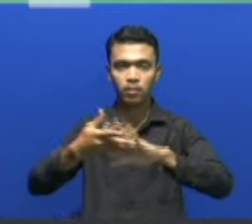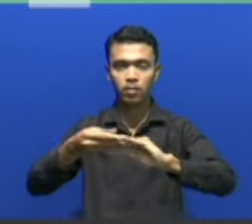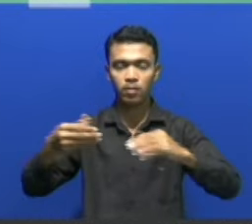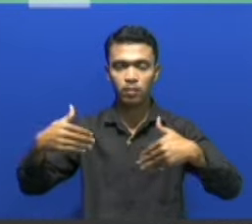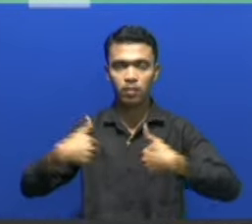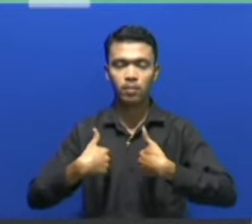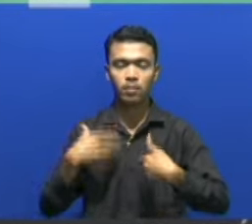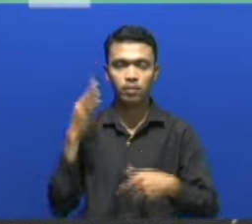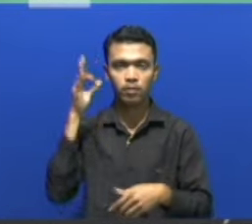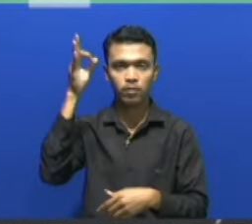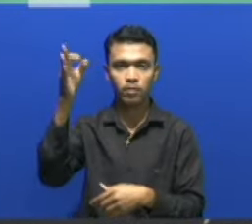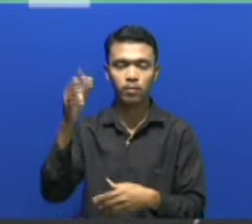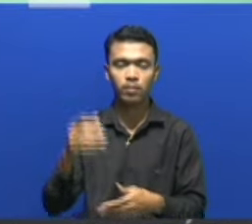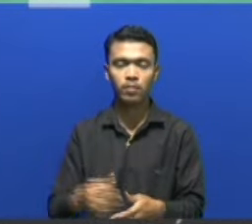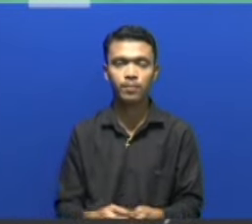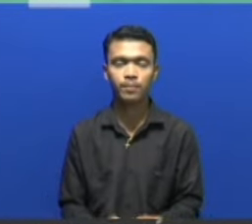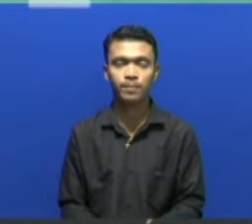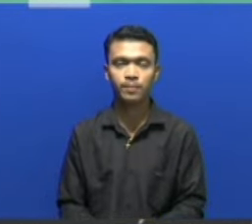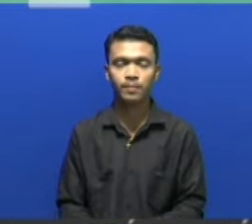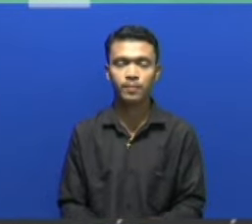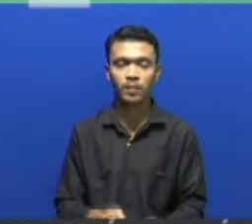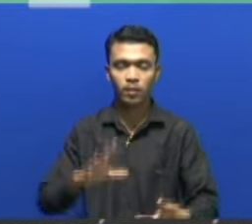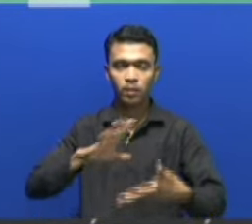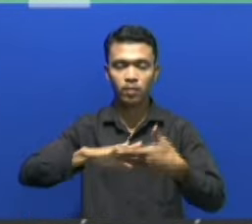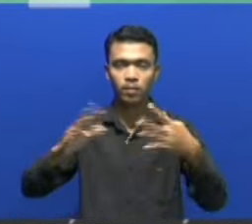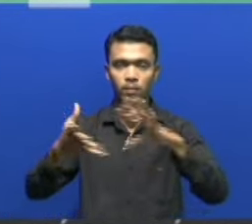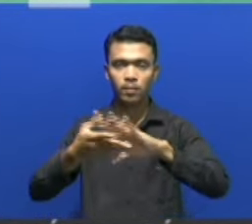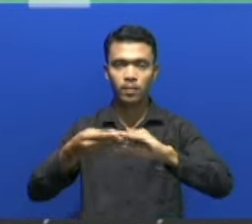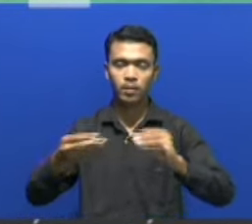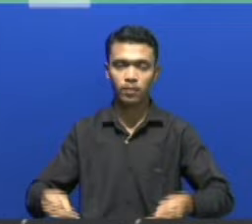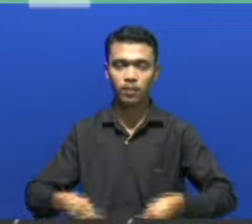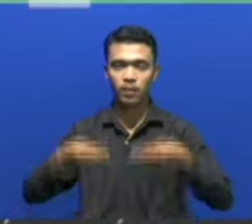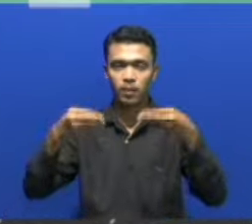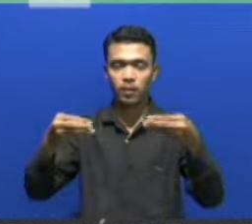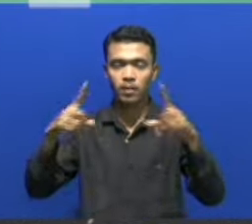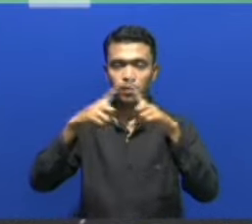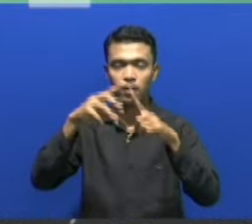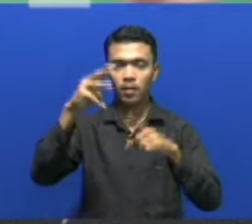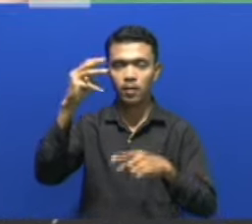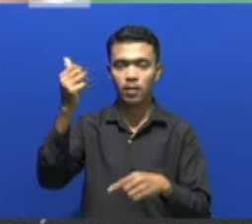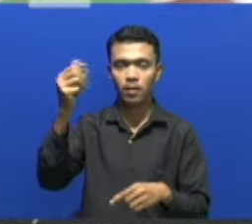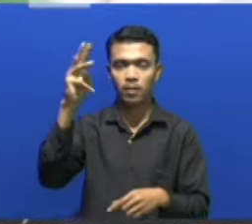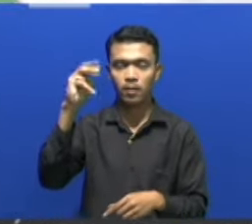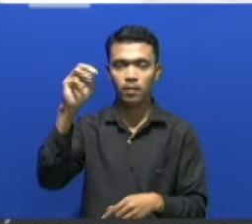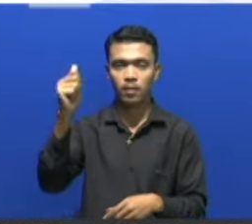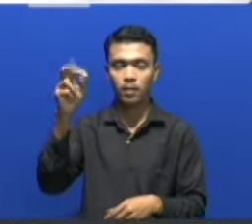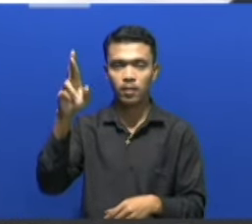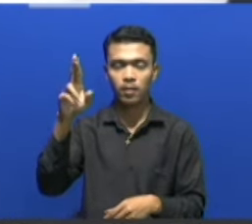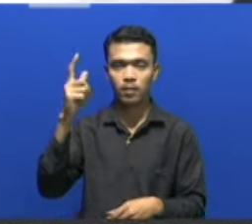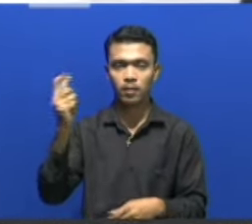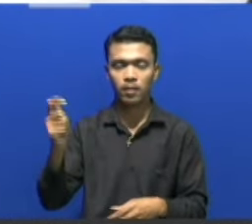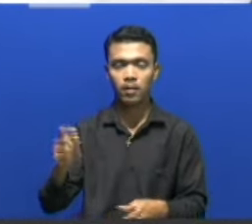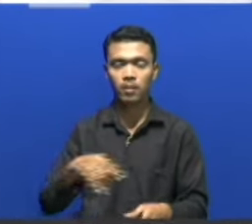documento seredet, maka kaixira ne entrega ba iha arquivo museu resistência timorense, ha sua entrevista, ho zo nebe